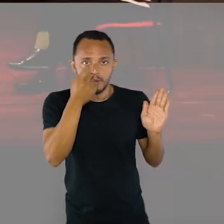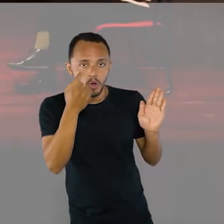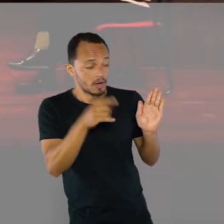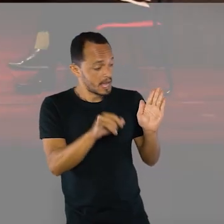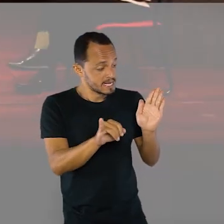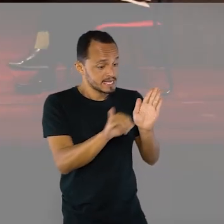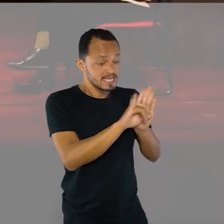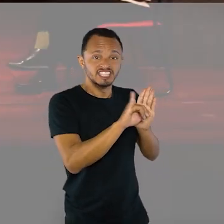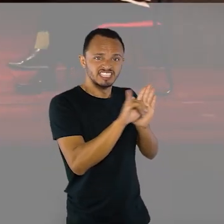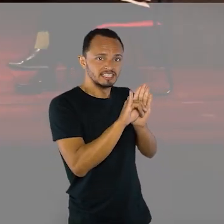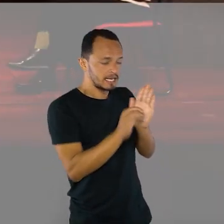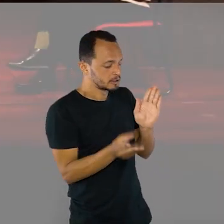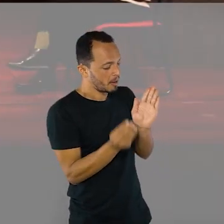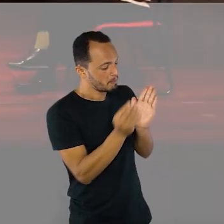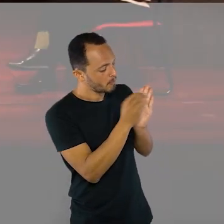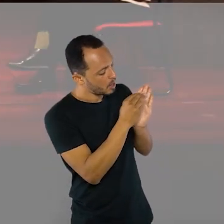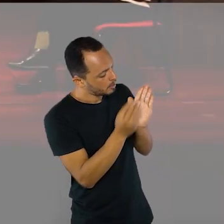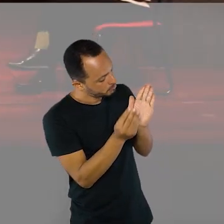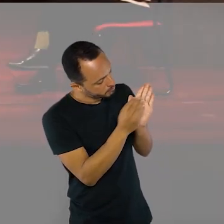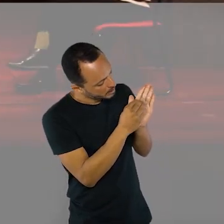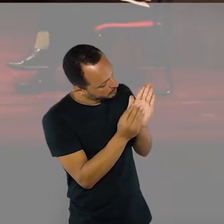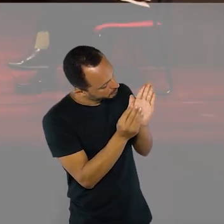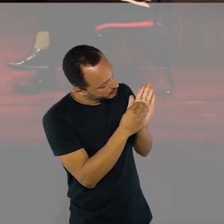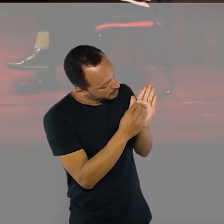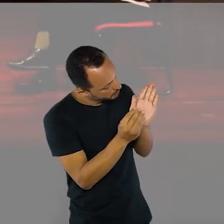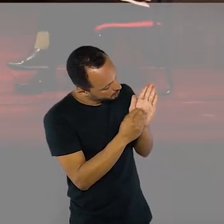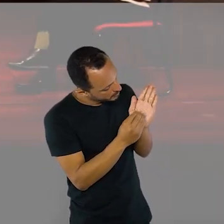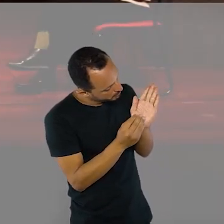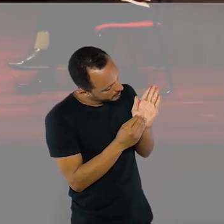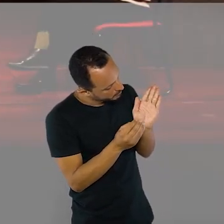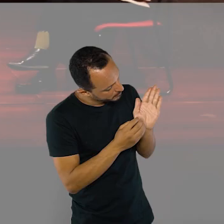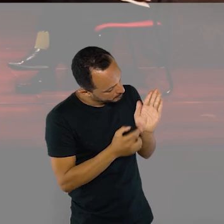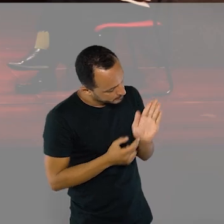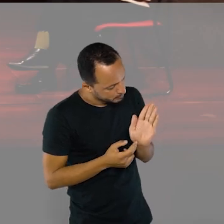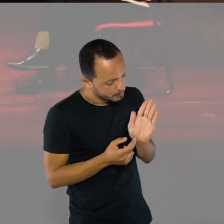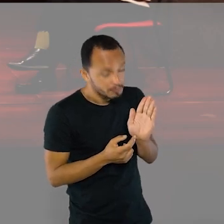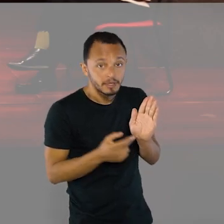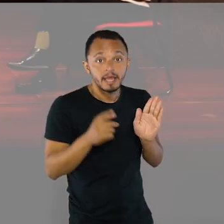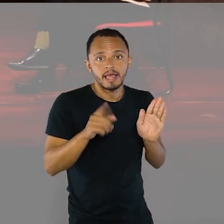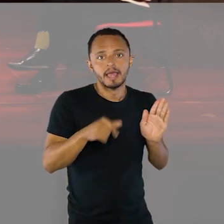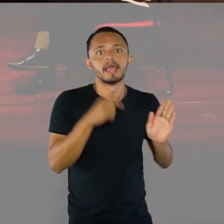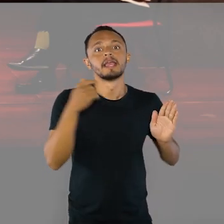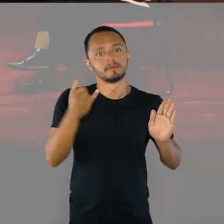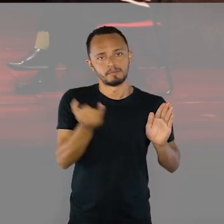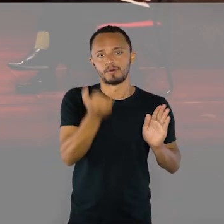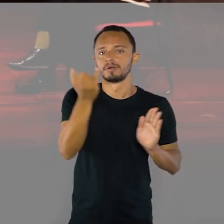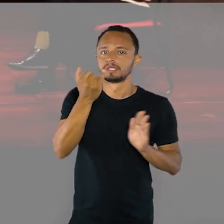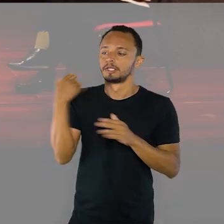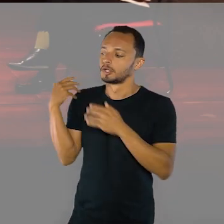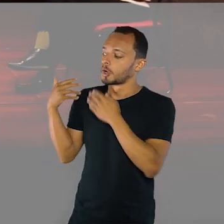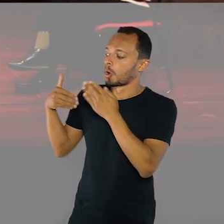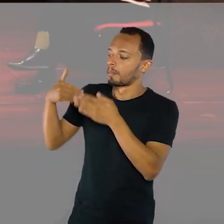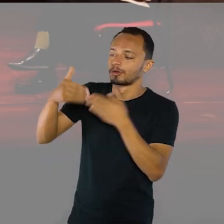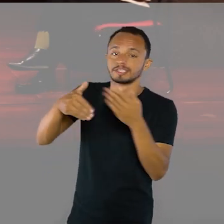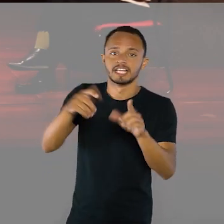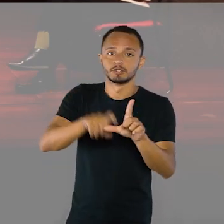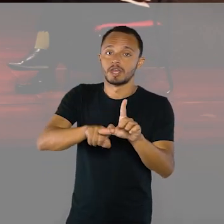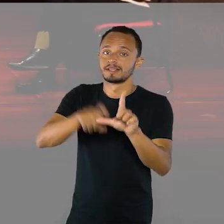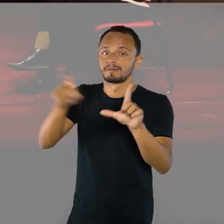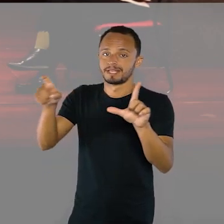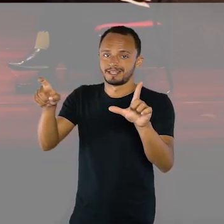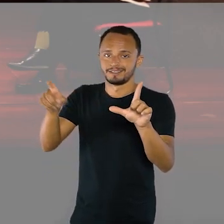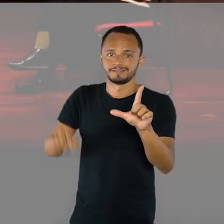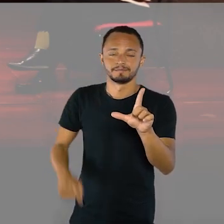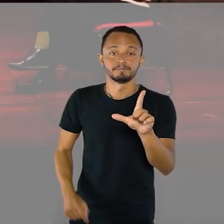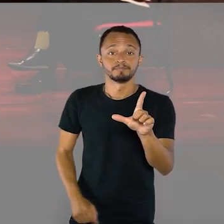identidade a essa personagem, que é também parte importante do nosso processo de independência. Então,